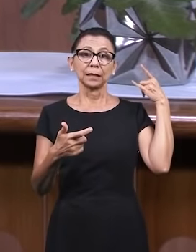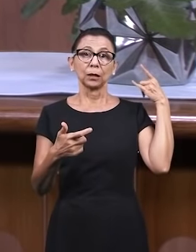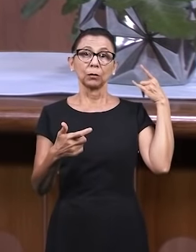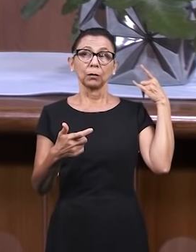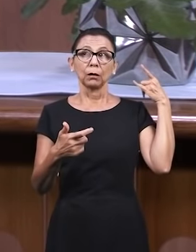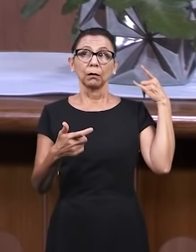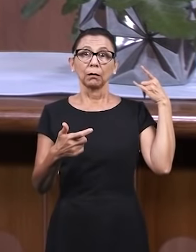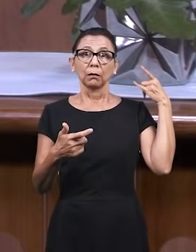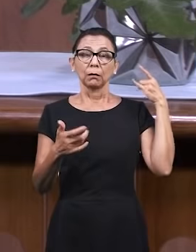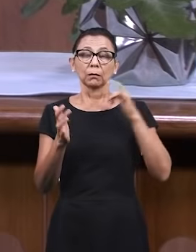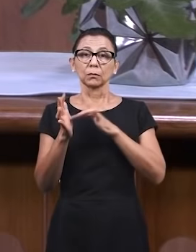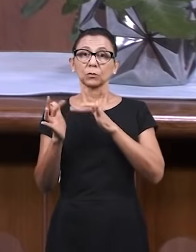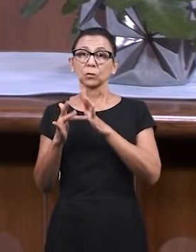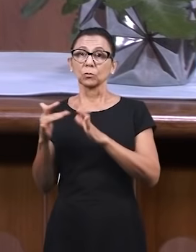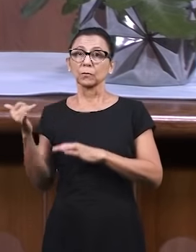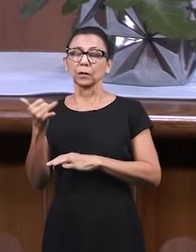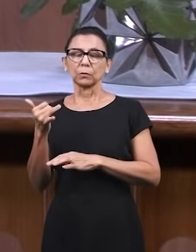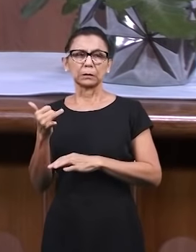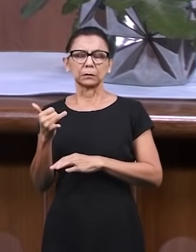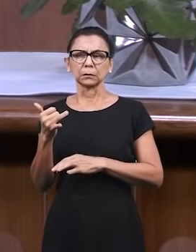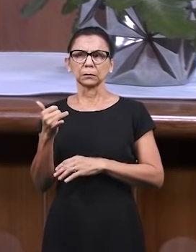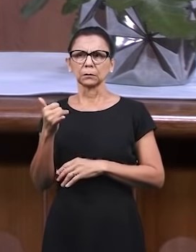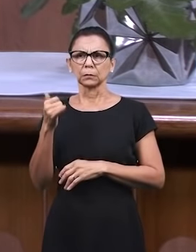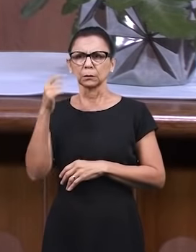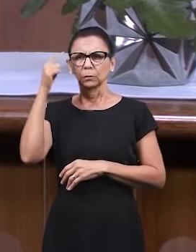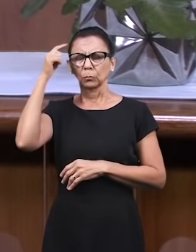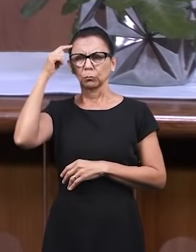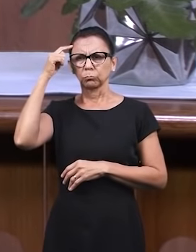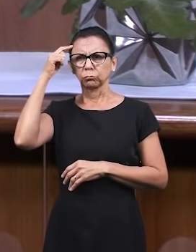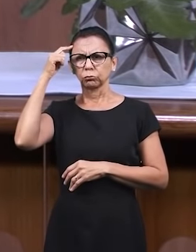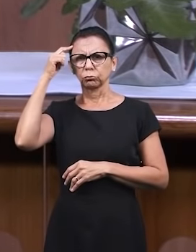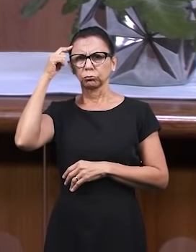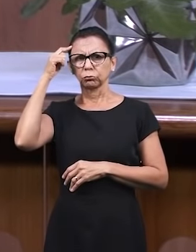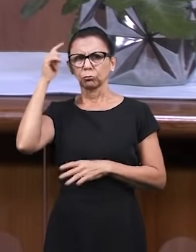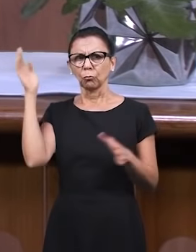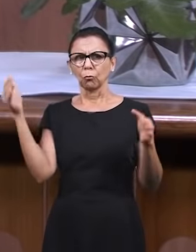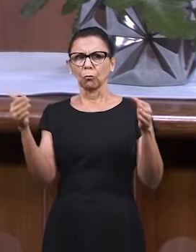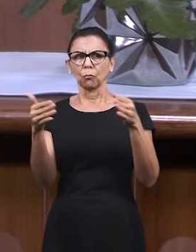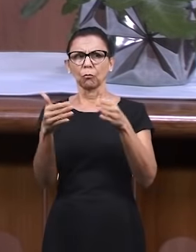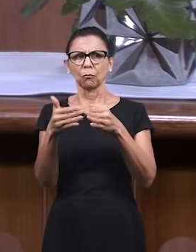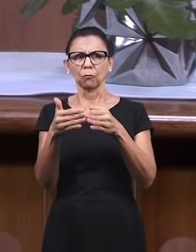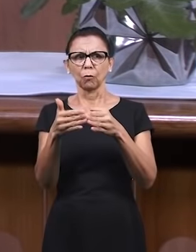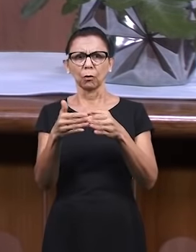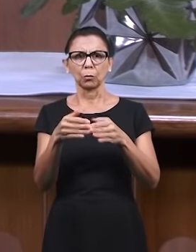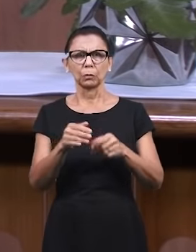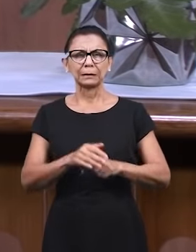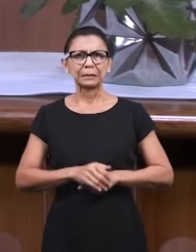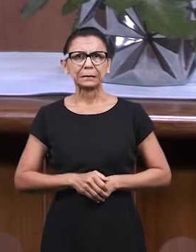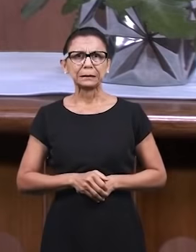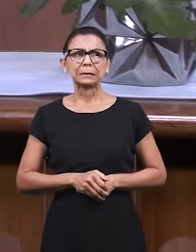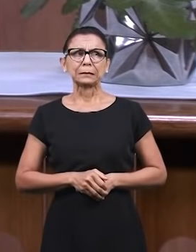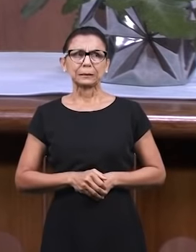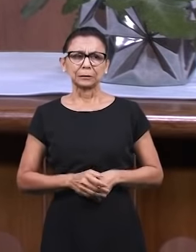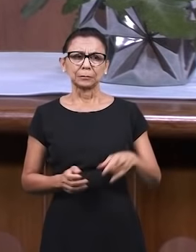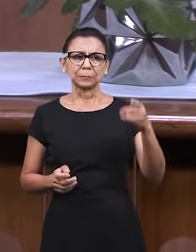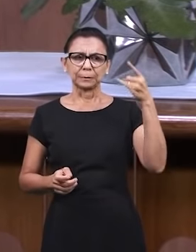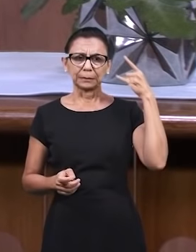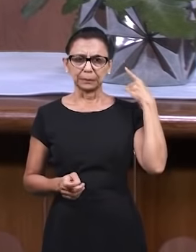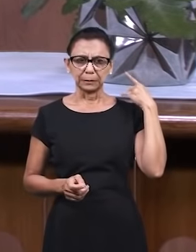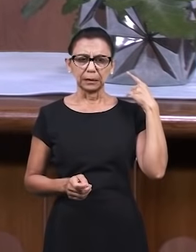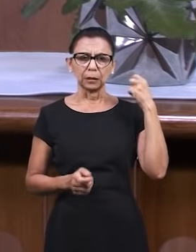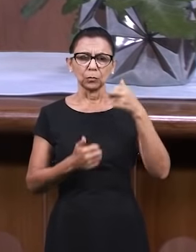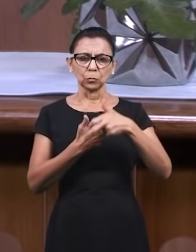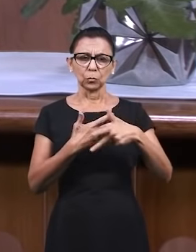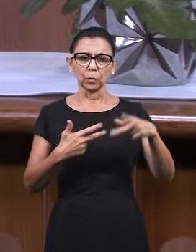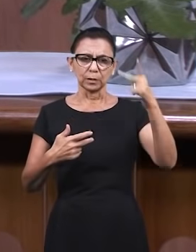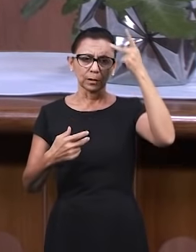Quando o Senhor falou para aquilo, a mente deles também foi voltada para as coisas aqui desta vida.